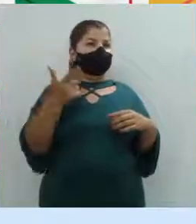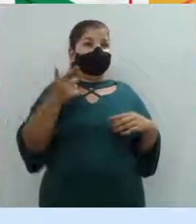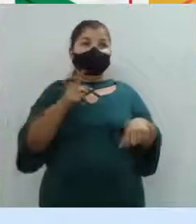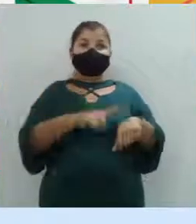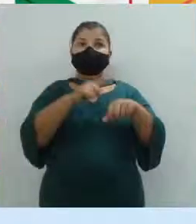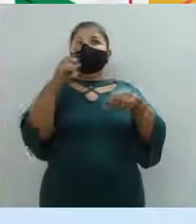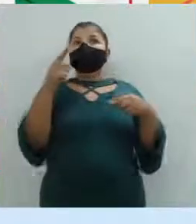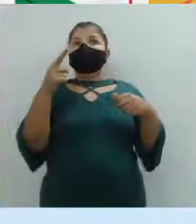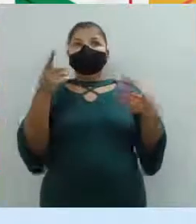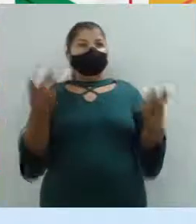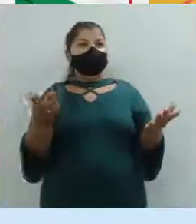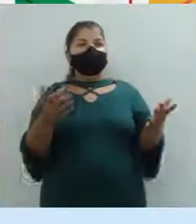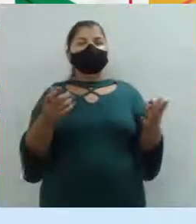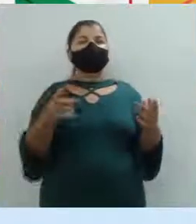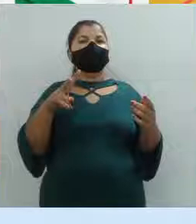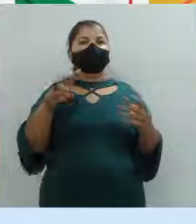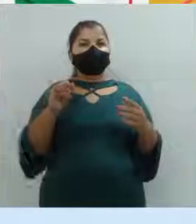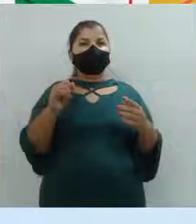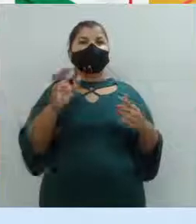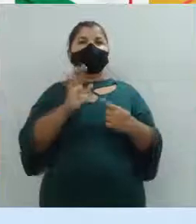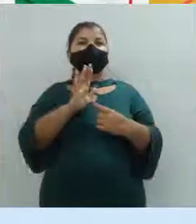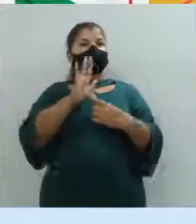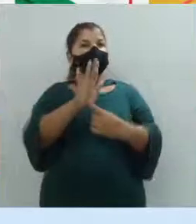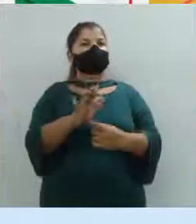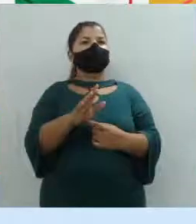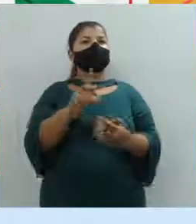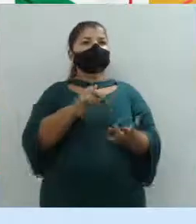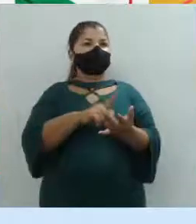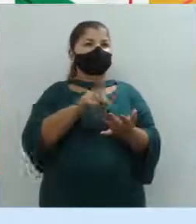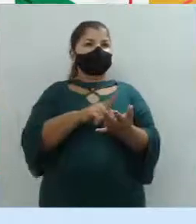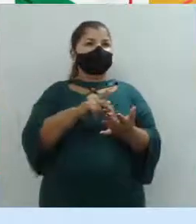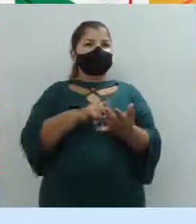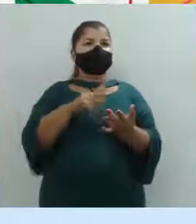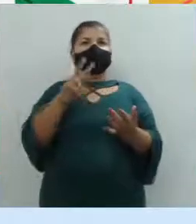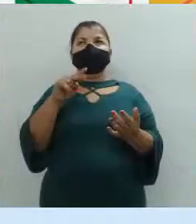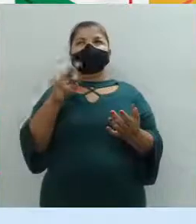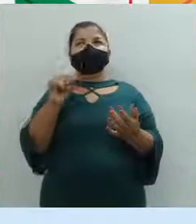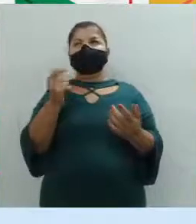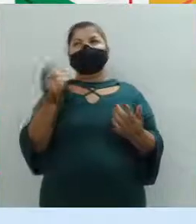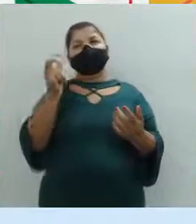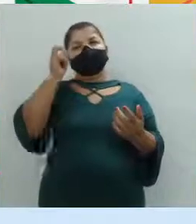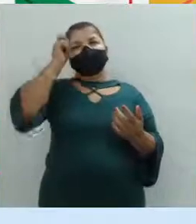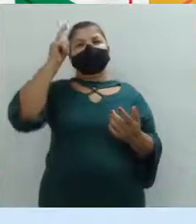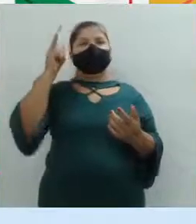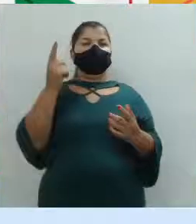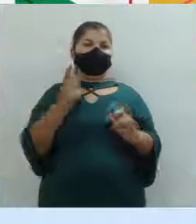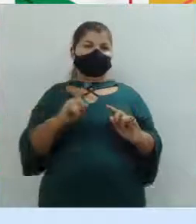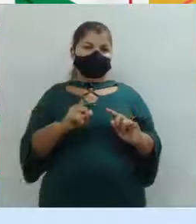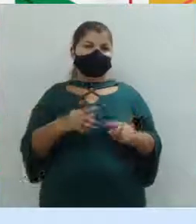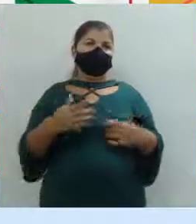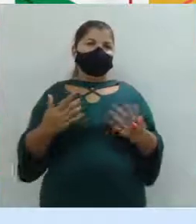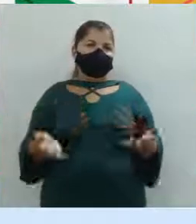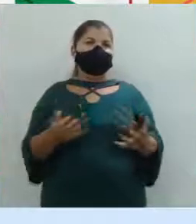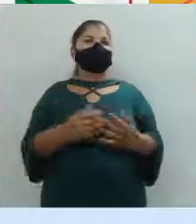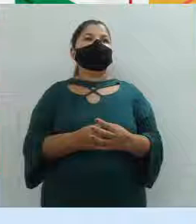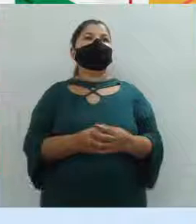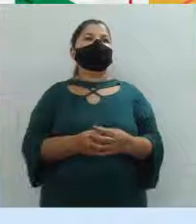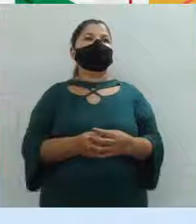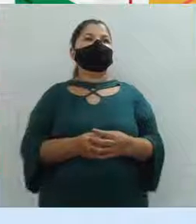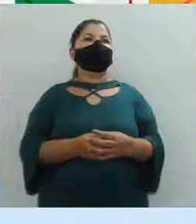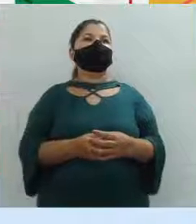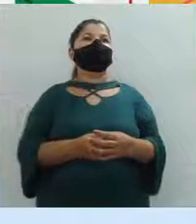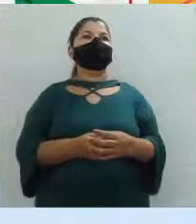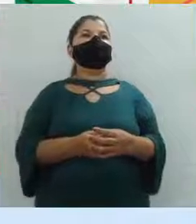instante. Eles vão sempre tentar representar a realidade, nunca algo idealizado, certo? Então vamos